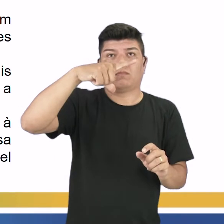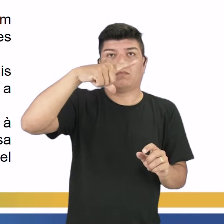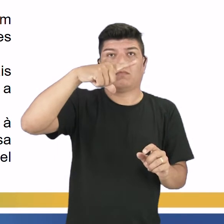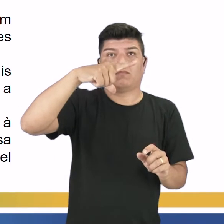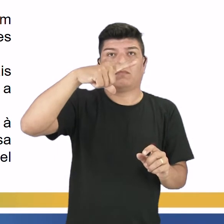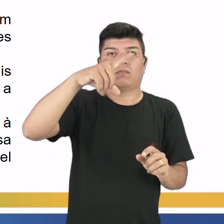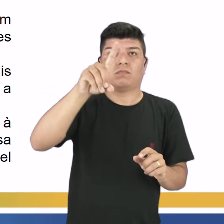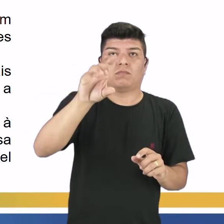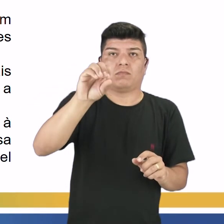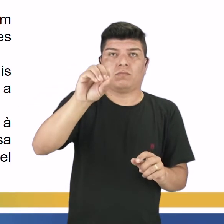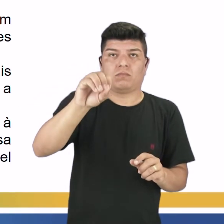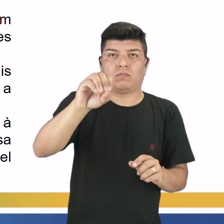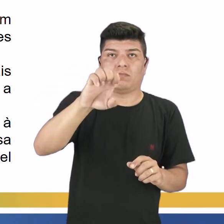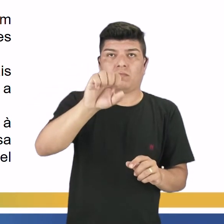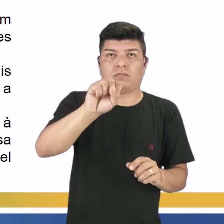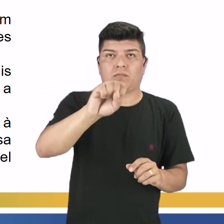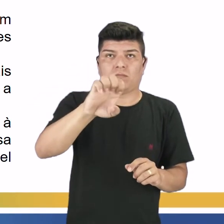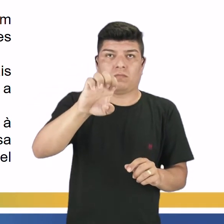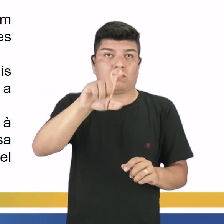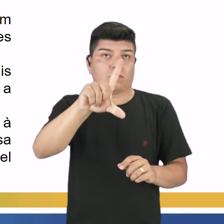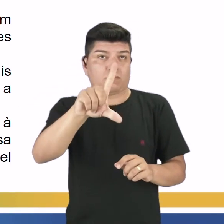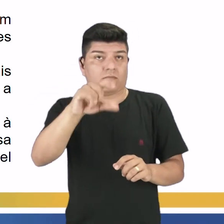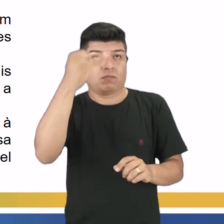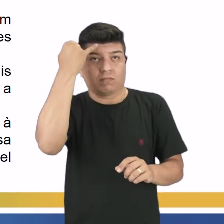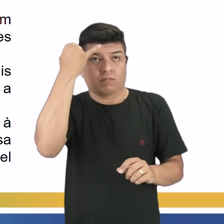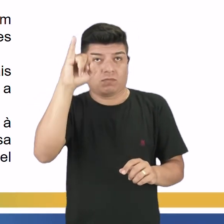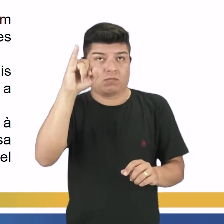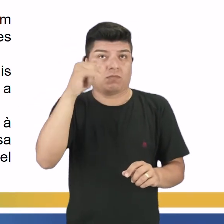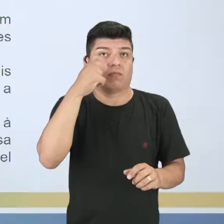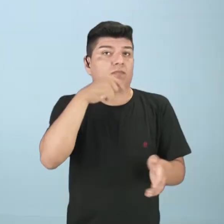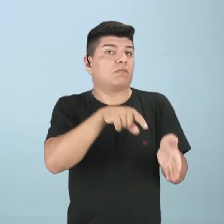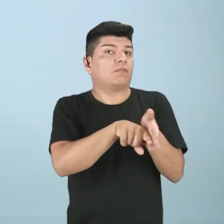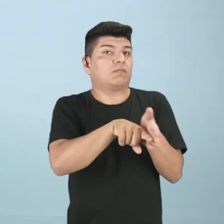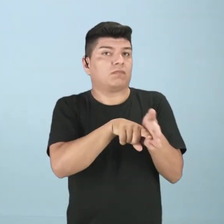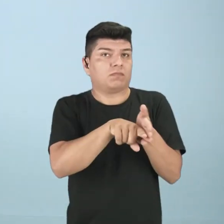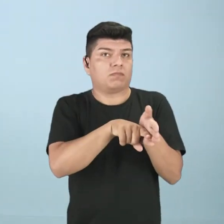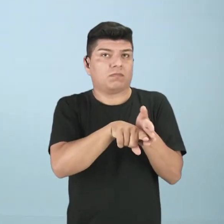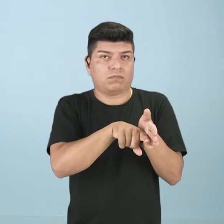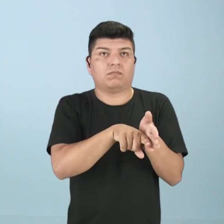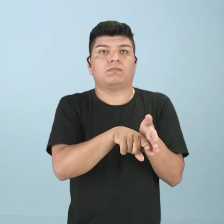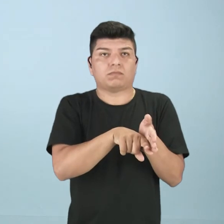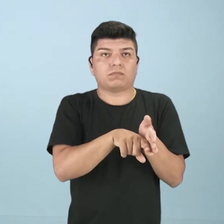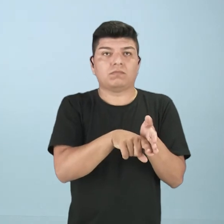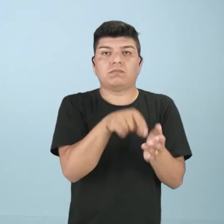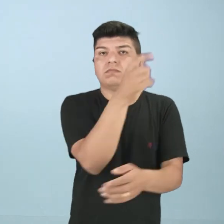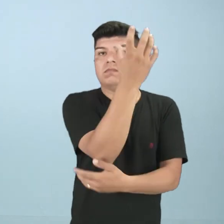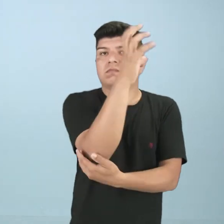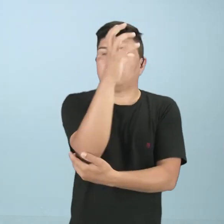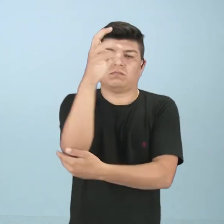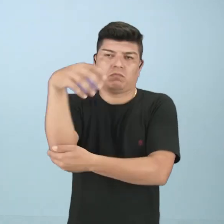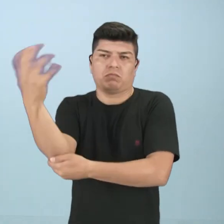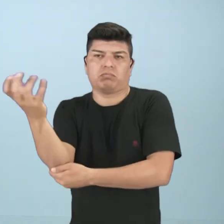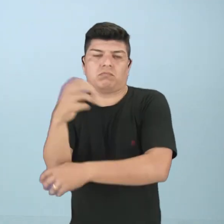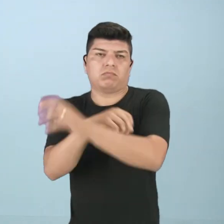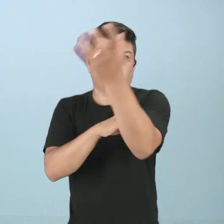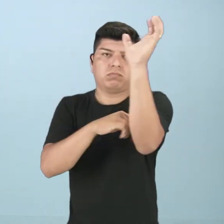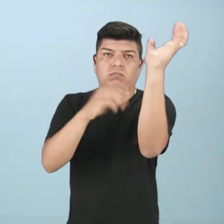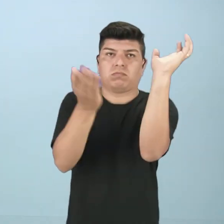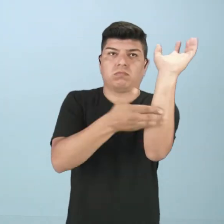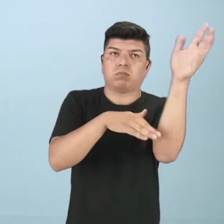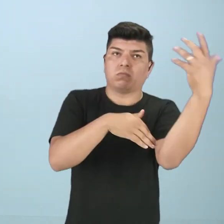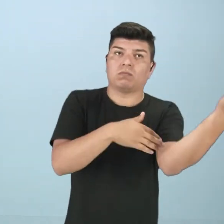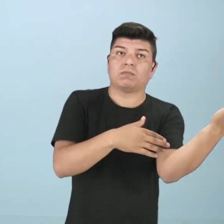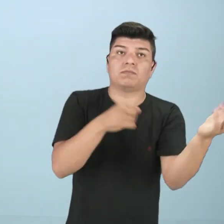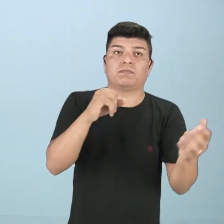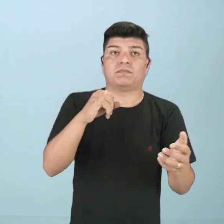que impede a entrada de luz. Bom, gente, se a ideia dessa pesquisadora é uma área desmatada, se é uma área desmatada, se ela quer